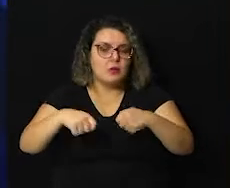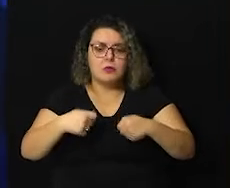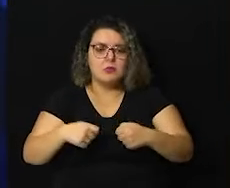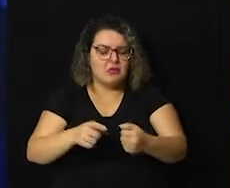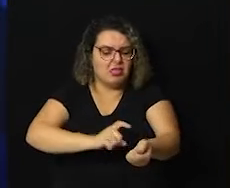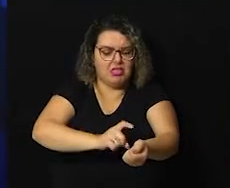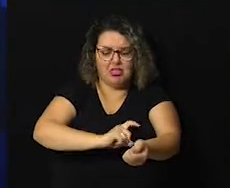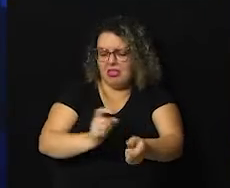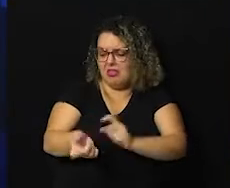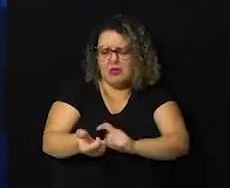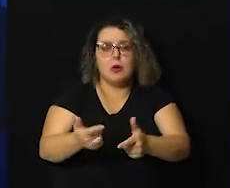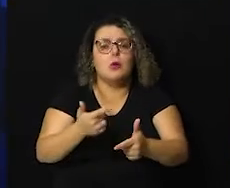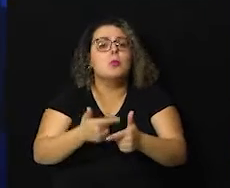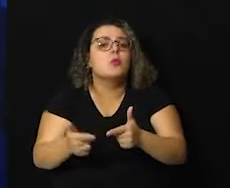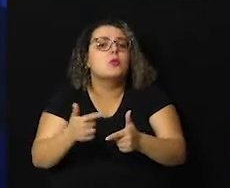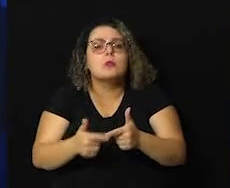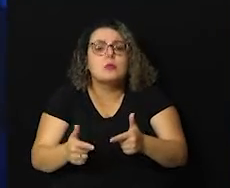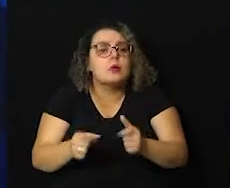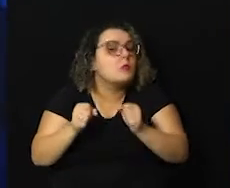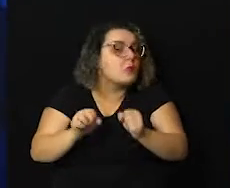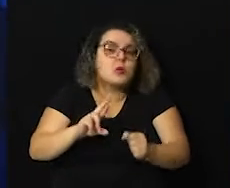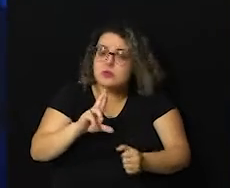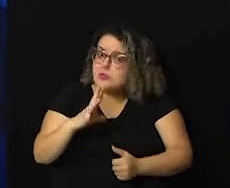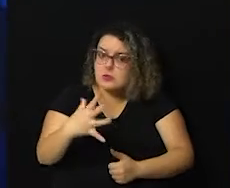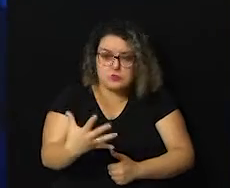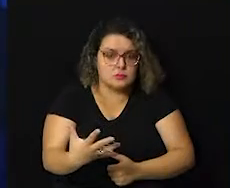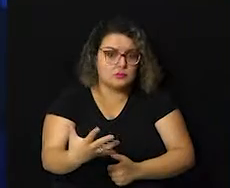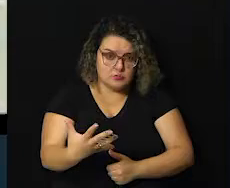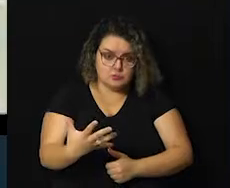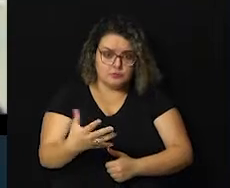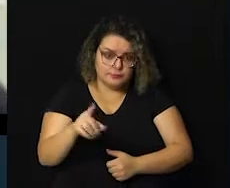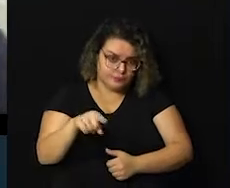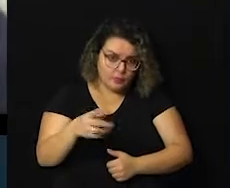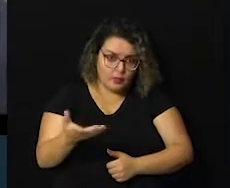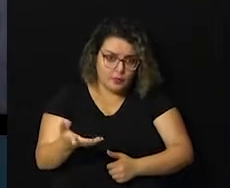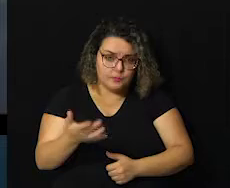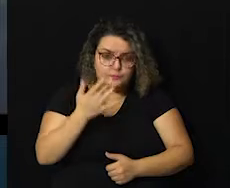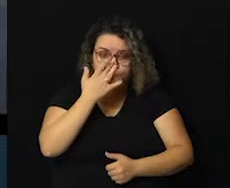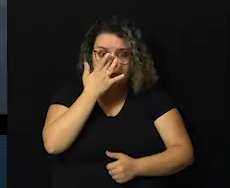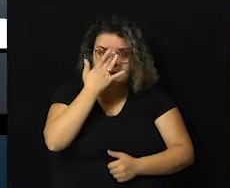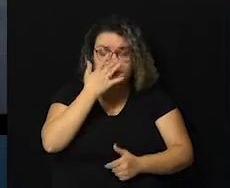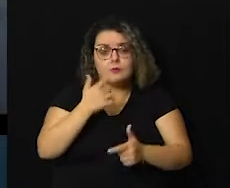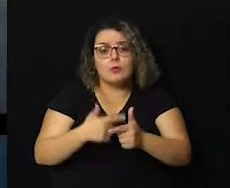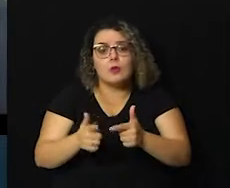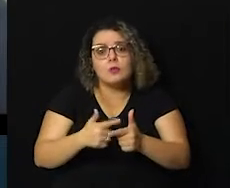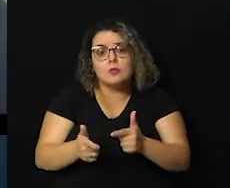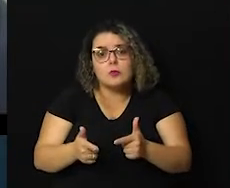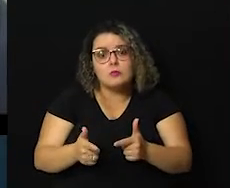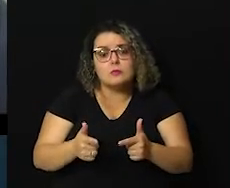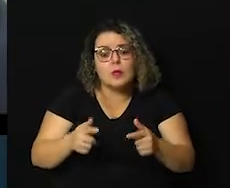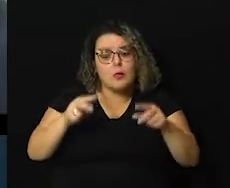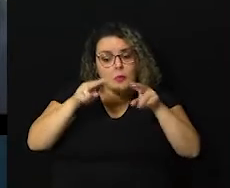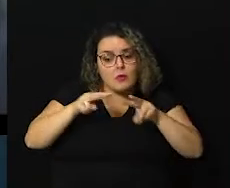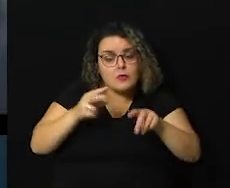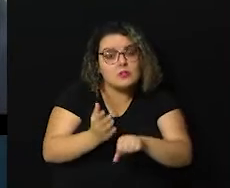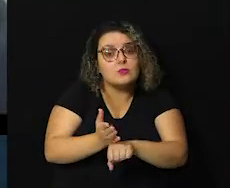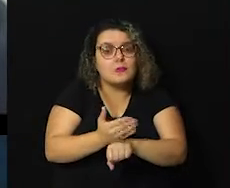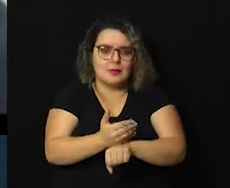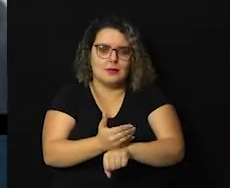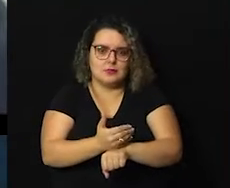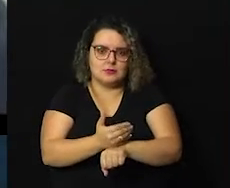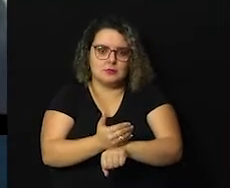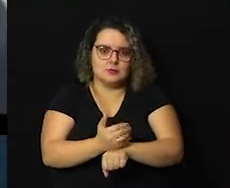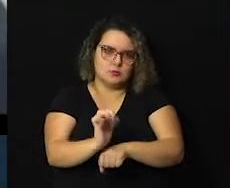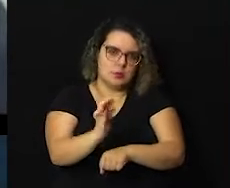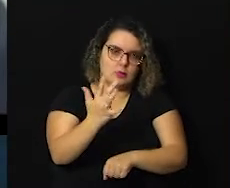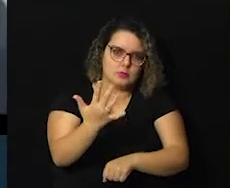que esses não precisam ficar se estressando por problemas que podem ser resolvido né é que problemas que podem ser vistos